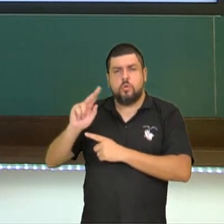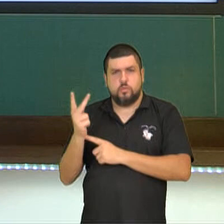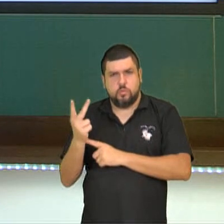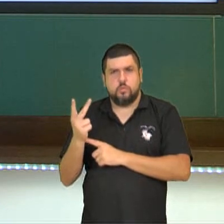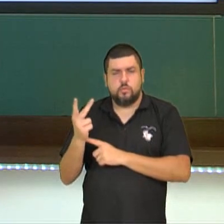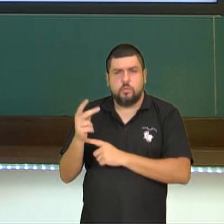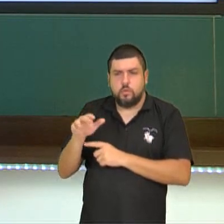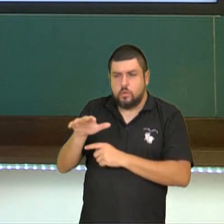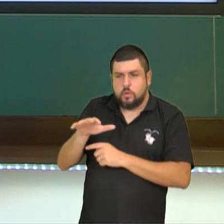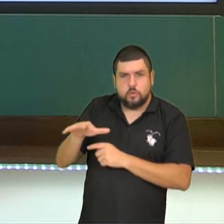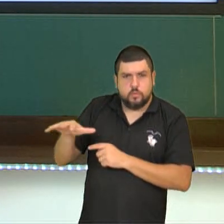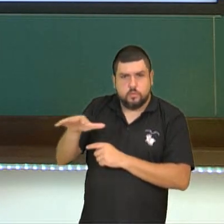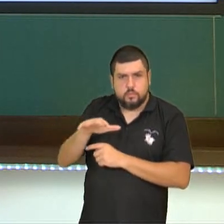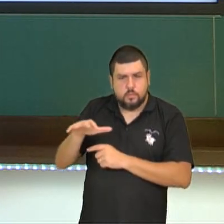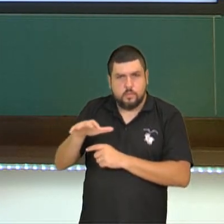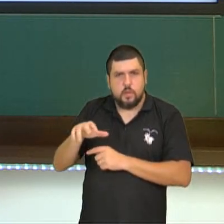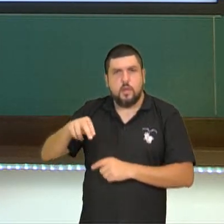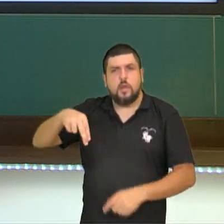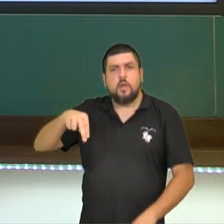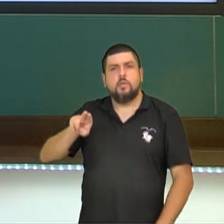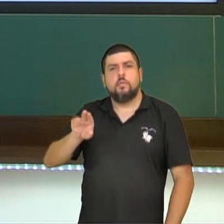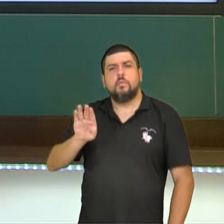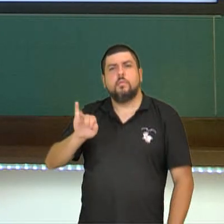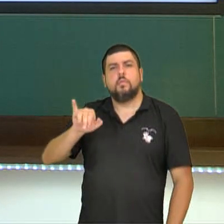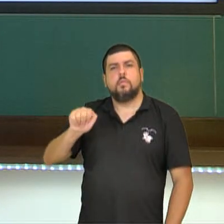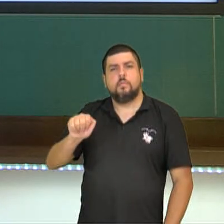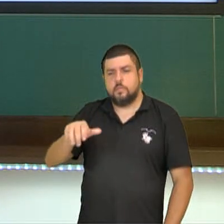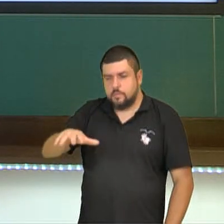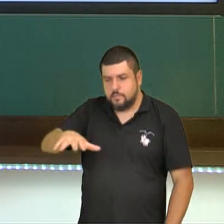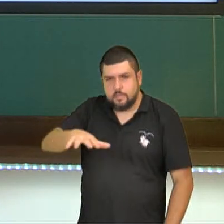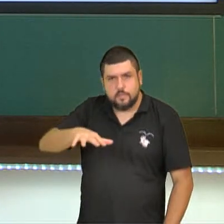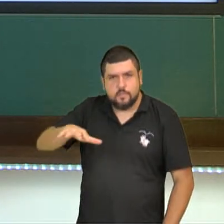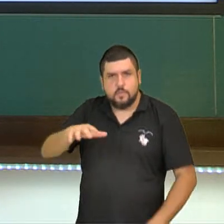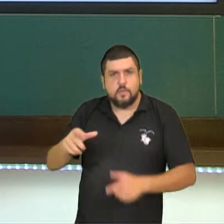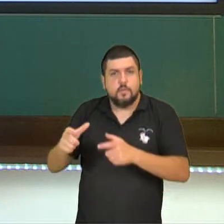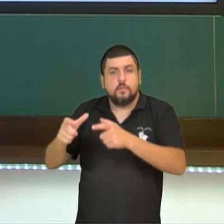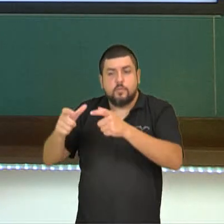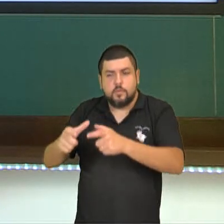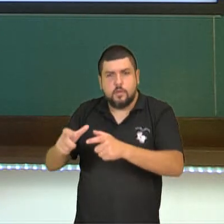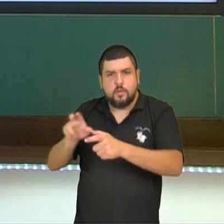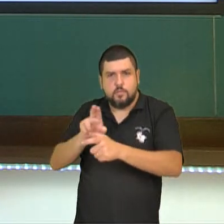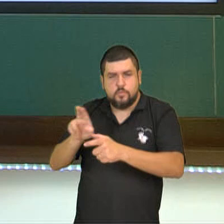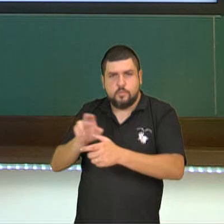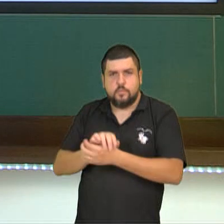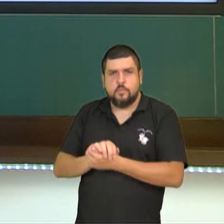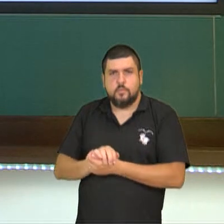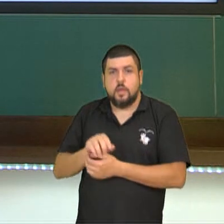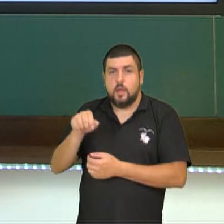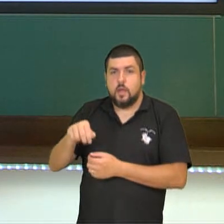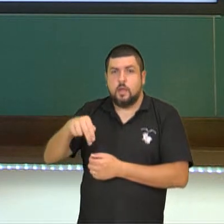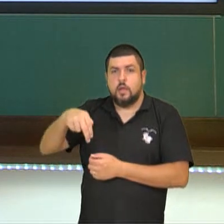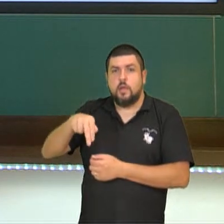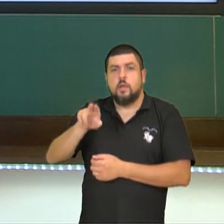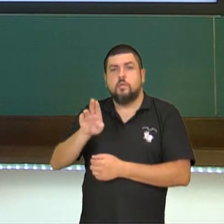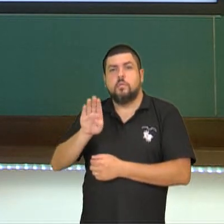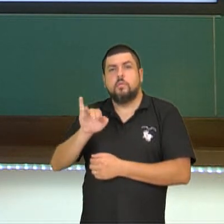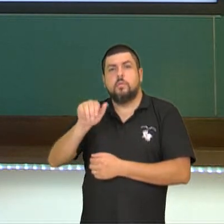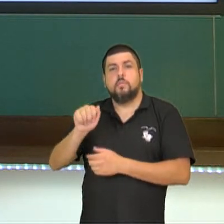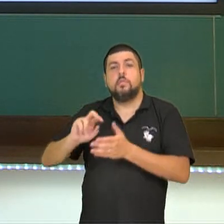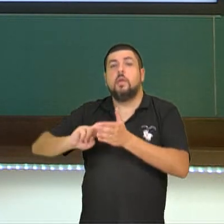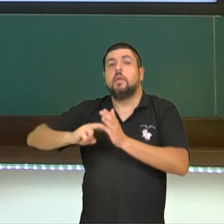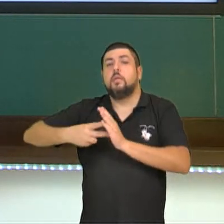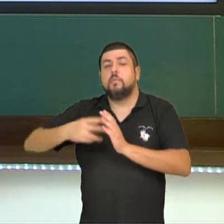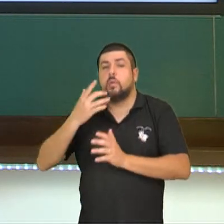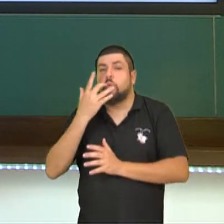mesma coisa, a região da Núbia. Os núbios são os cuxitas, lembrando que a palavra Núbia significa ouro, olha que